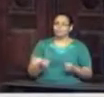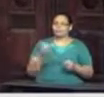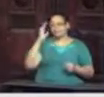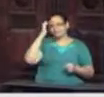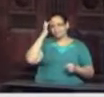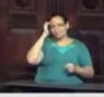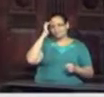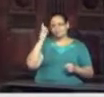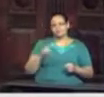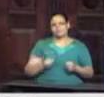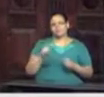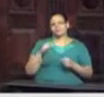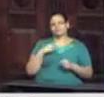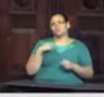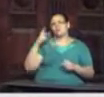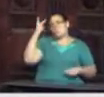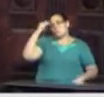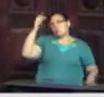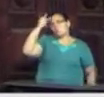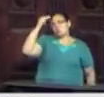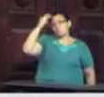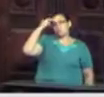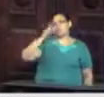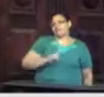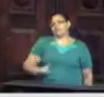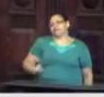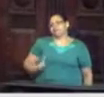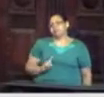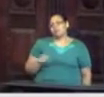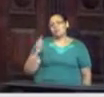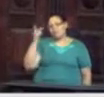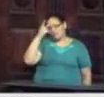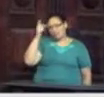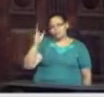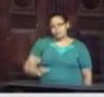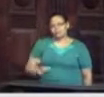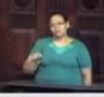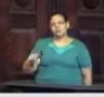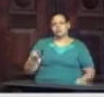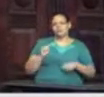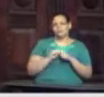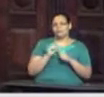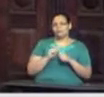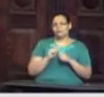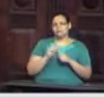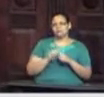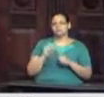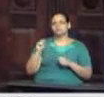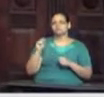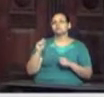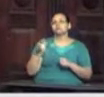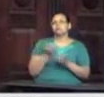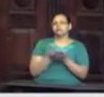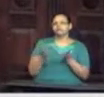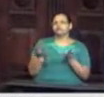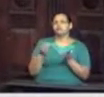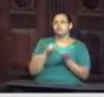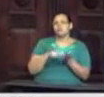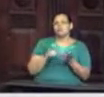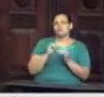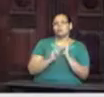achar que isto é um fato normal. Era uma pessoa que fazia requerimentos de